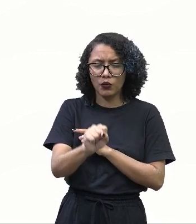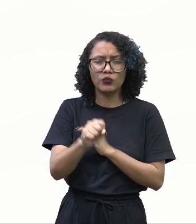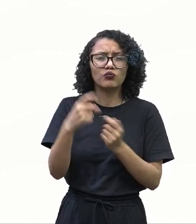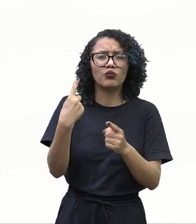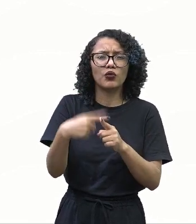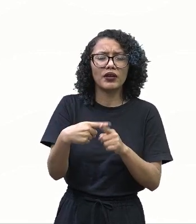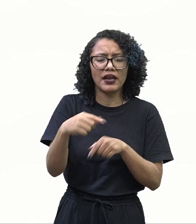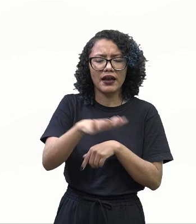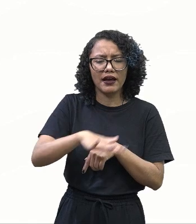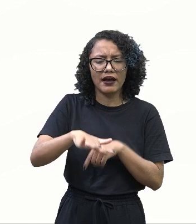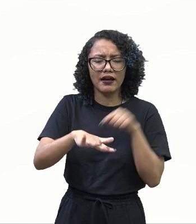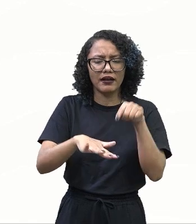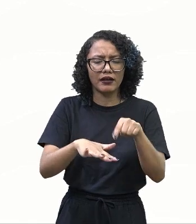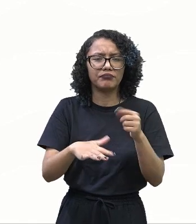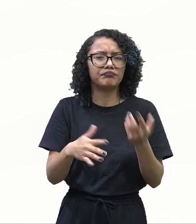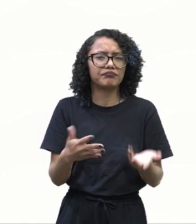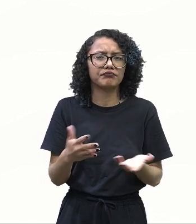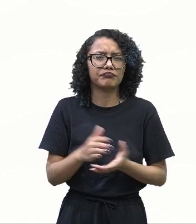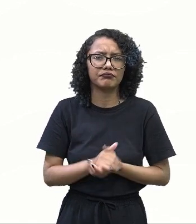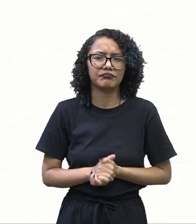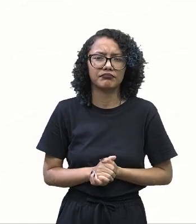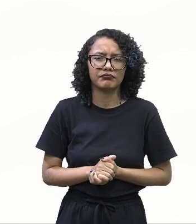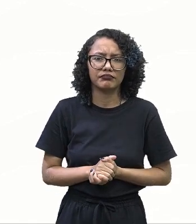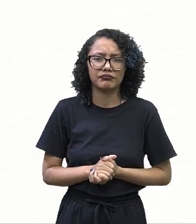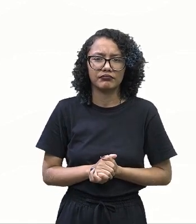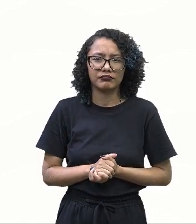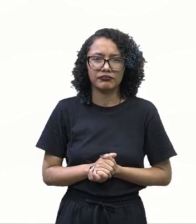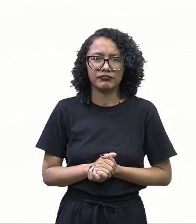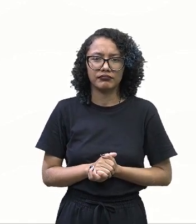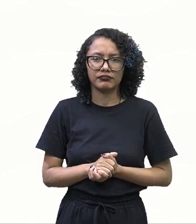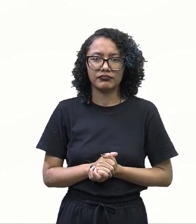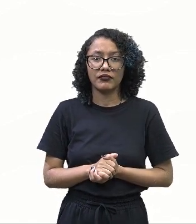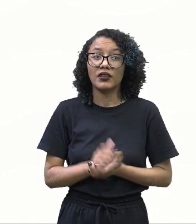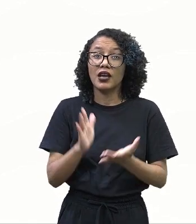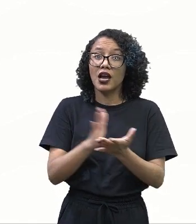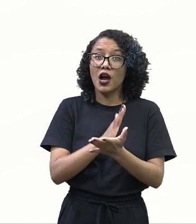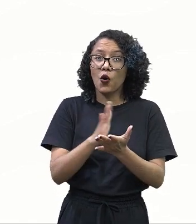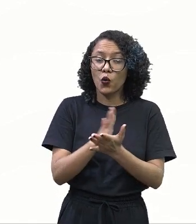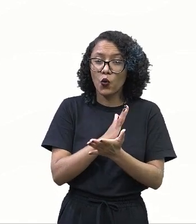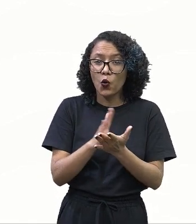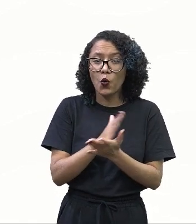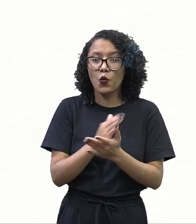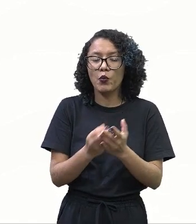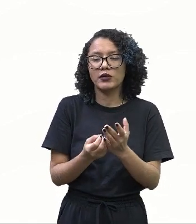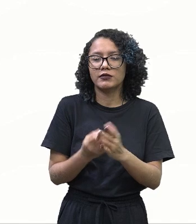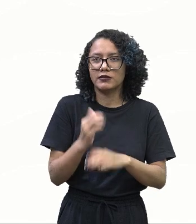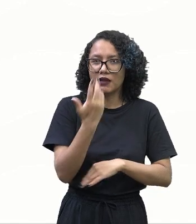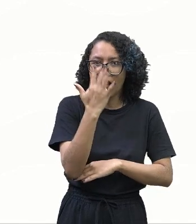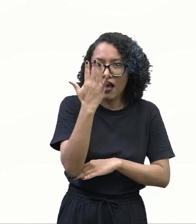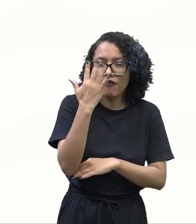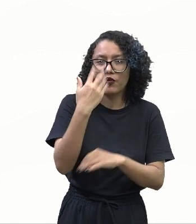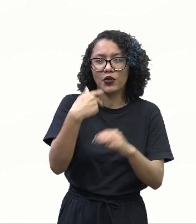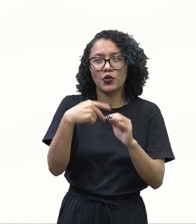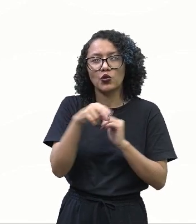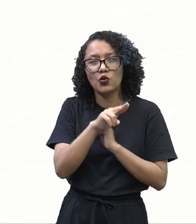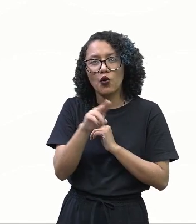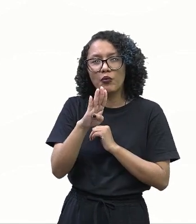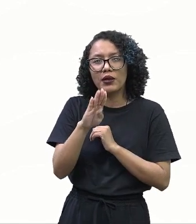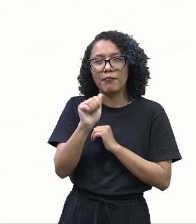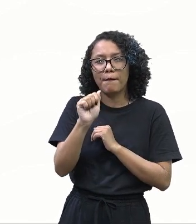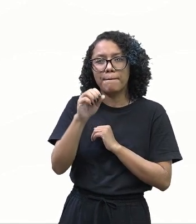eles se estabeleceram, existiam umas plantações de bambu altas, então ficou aí com o nome